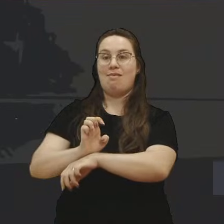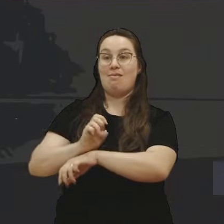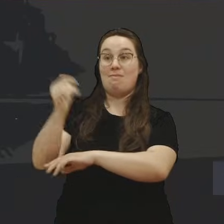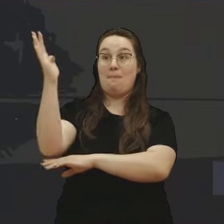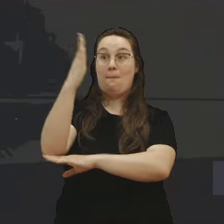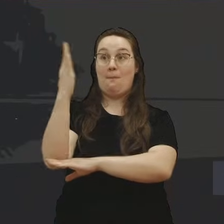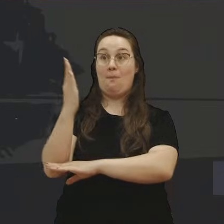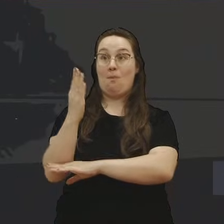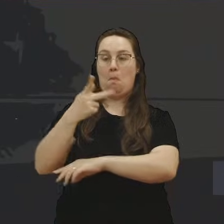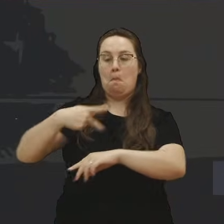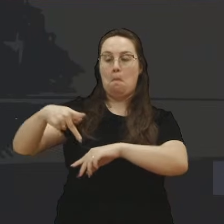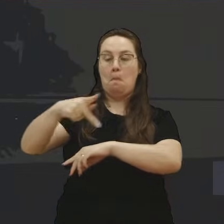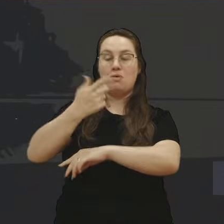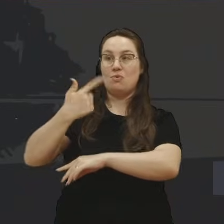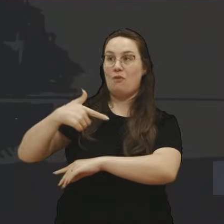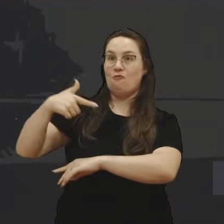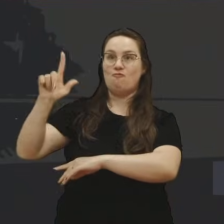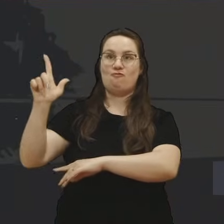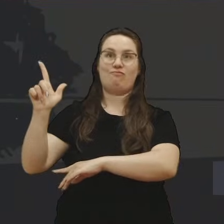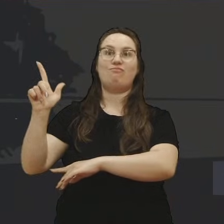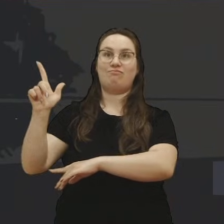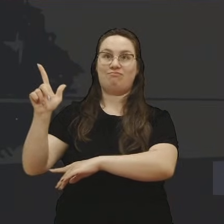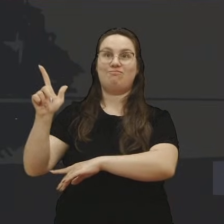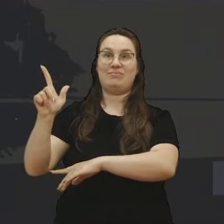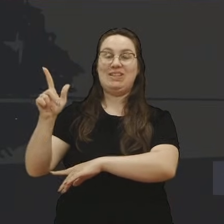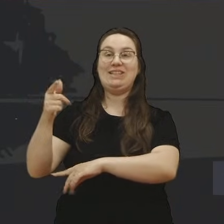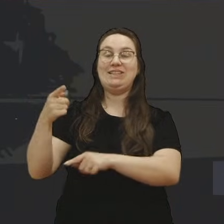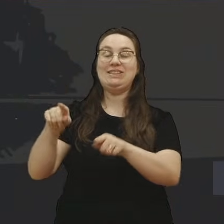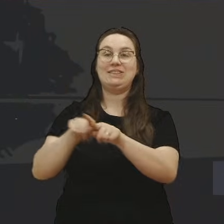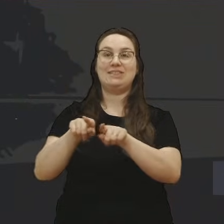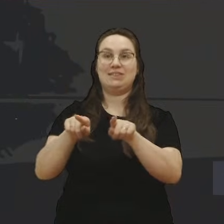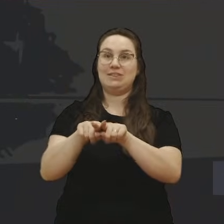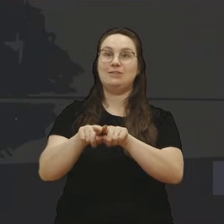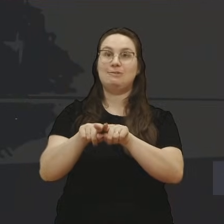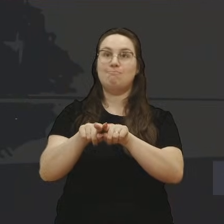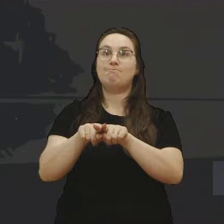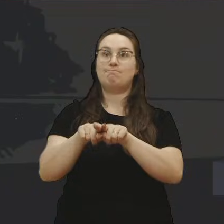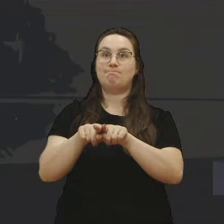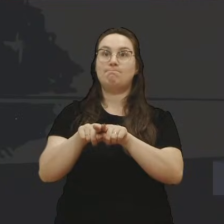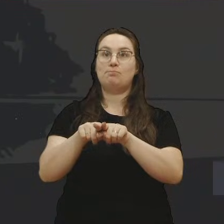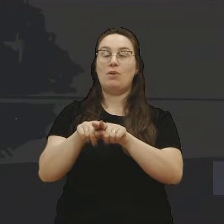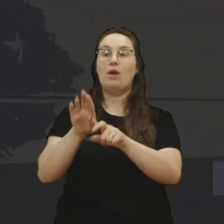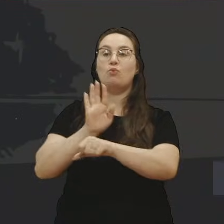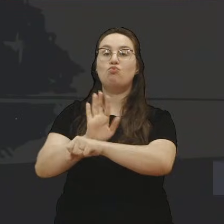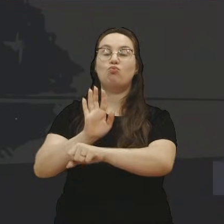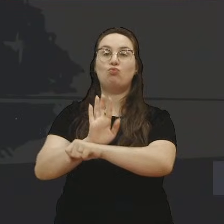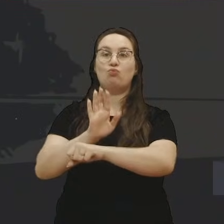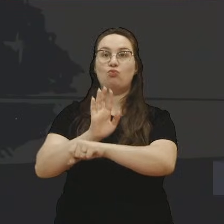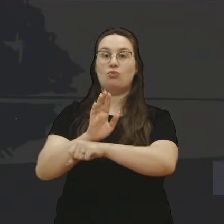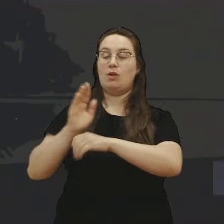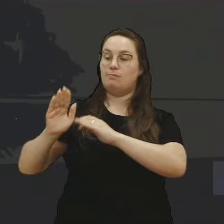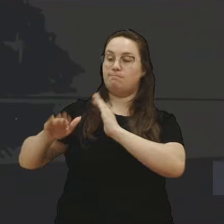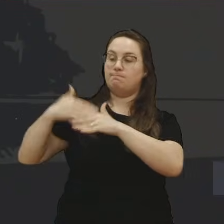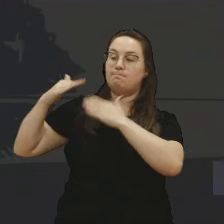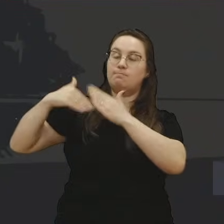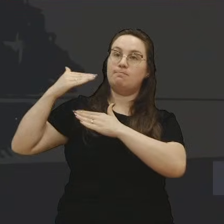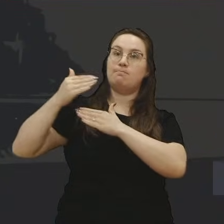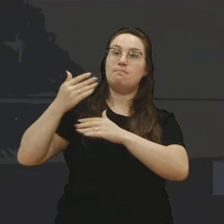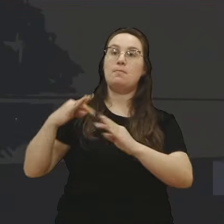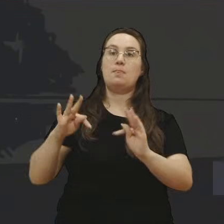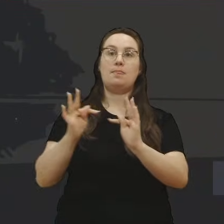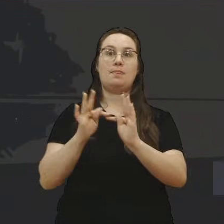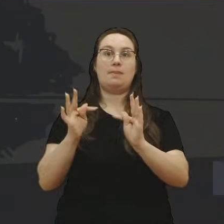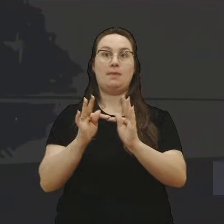Nacional ou internacional e ainda que realizaram contribuição ao desenvolvimento técnico